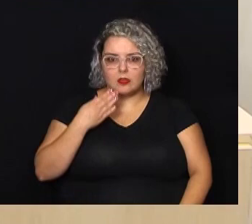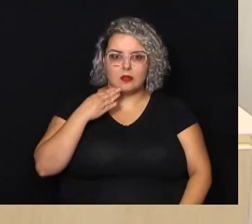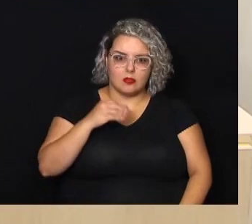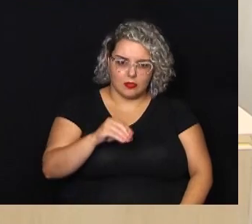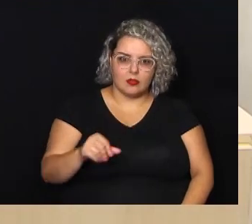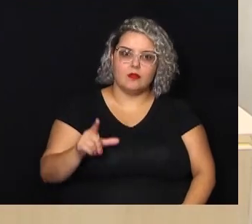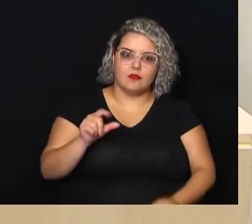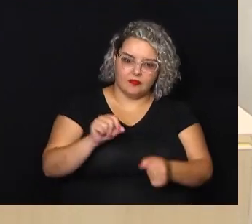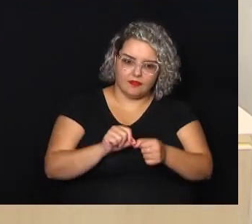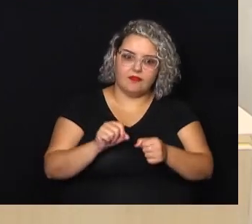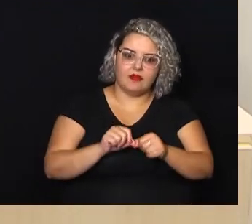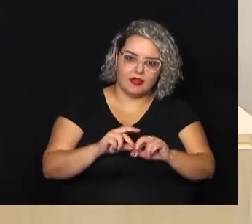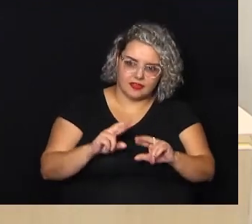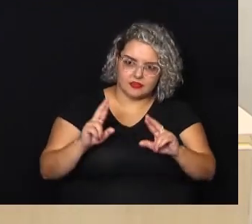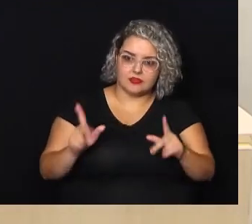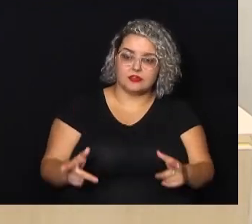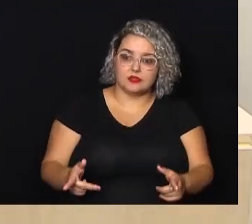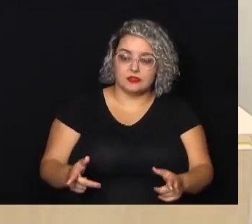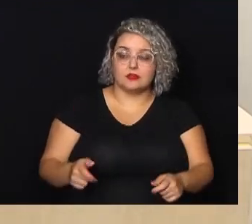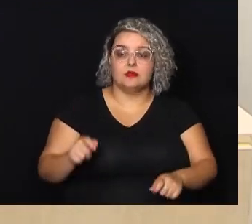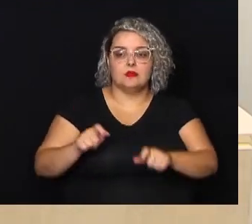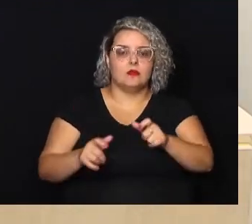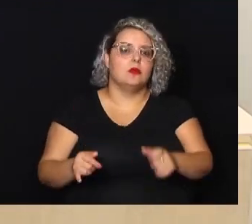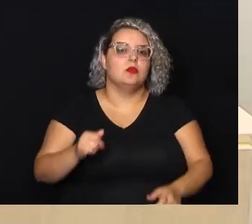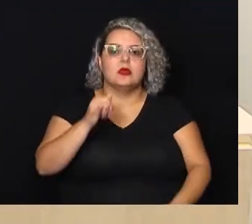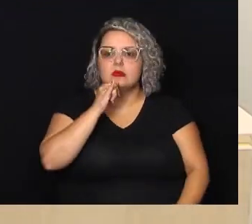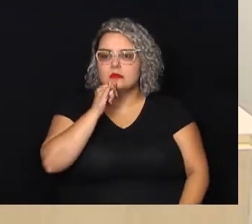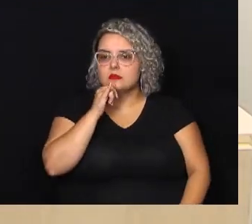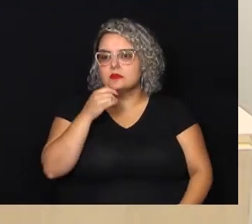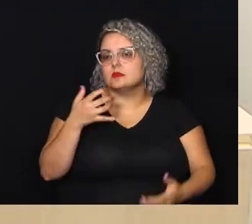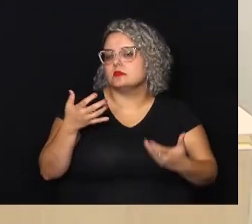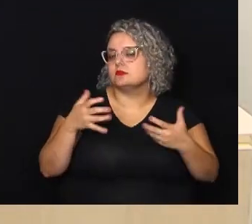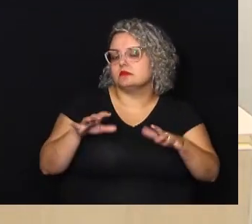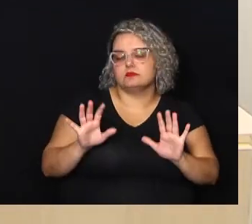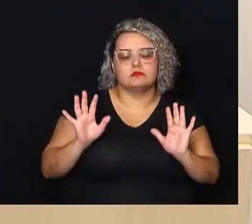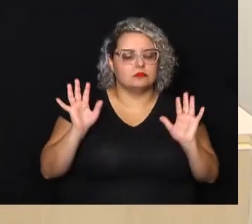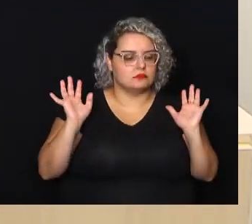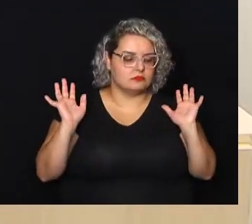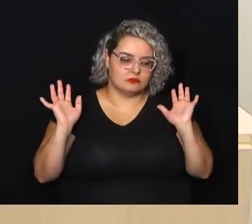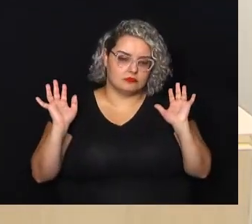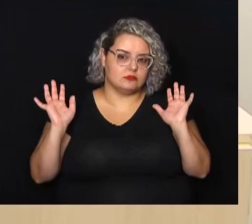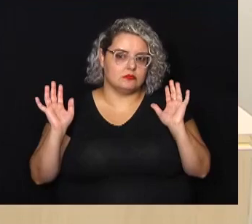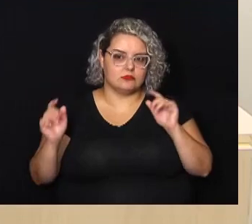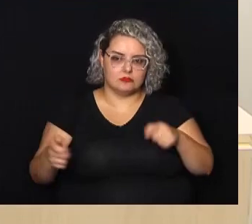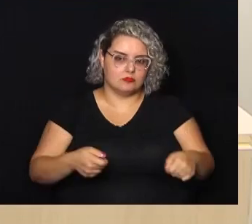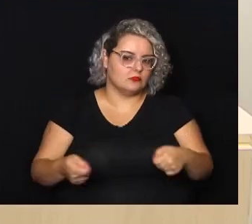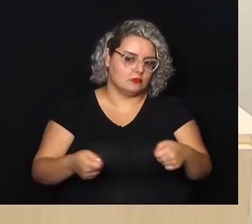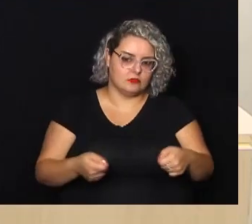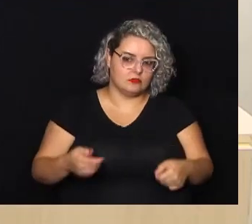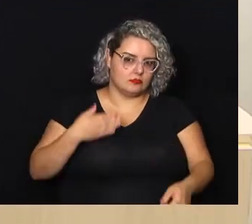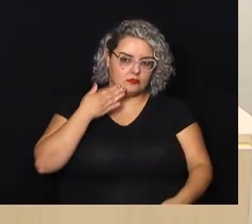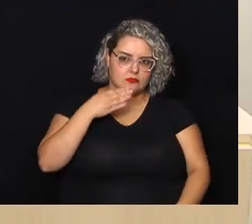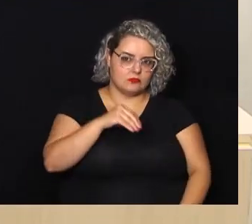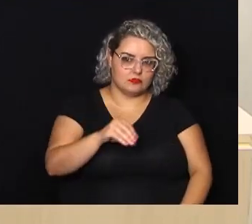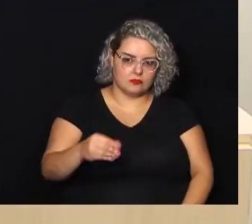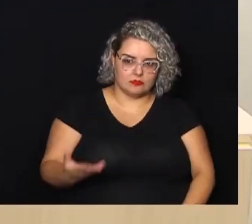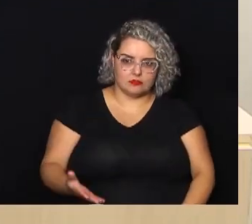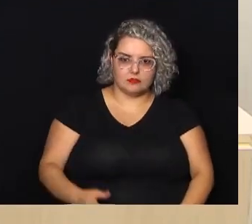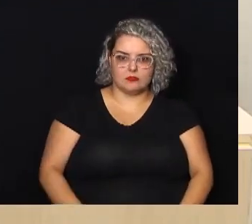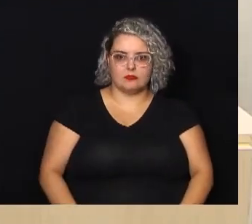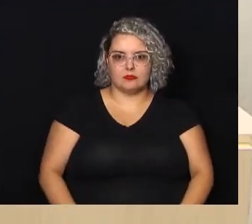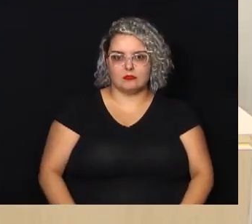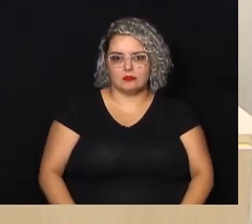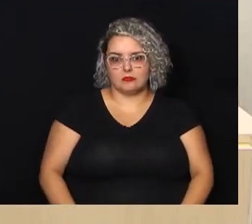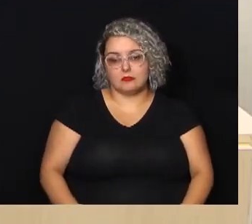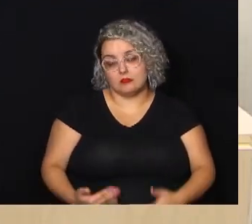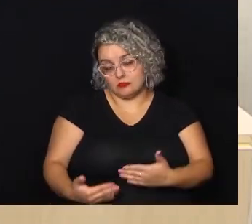viu? Assim, aí se a pessoa também, não, vamos supor, não quero ter o trabalho de passar no açúcar, embora seja